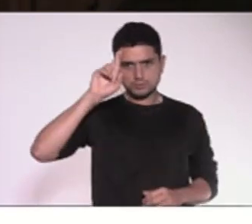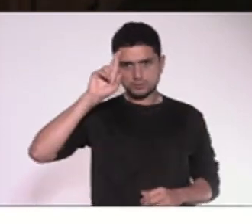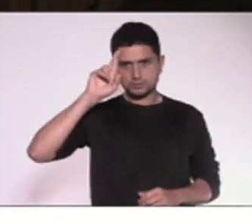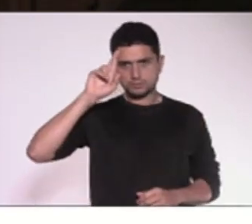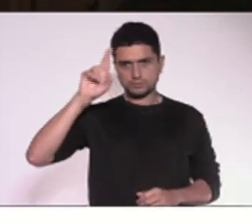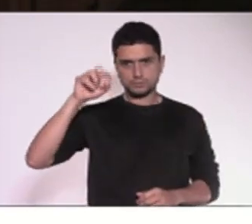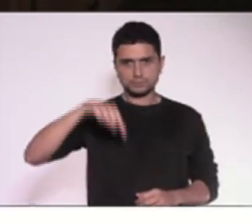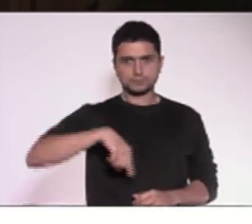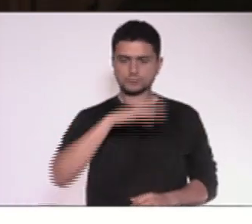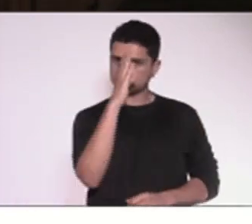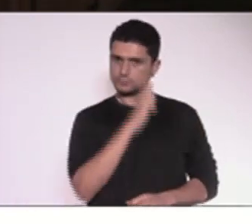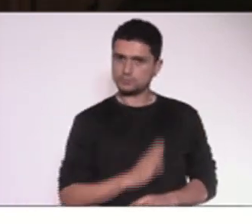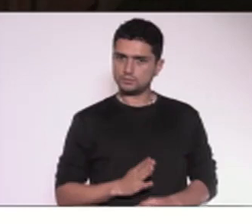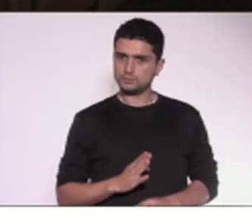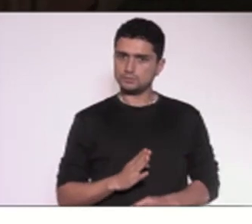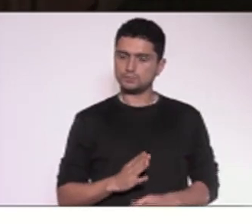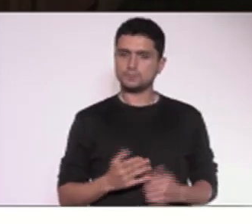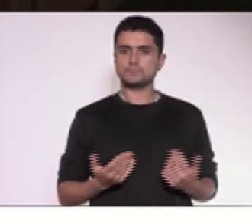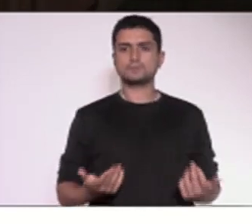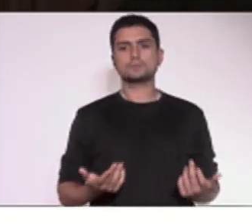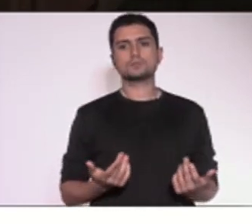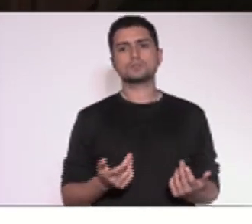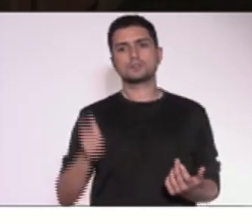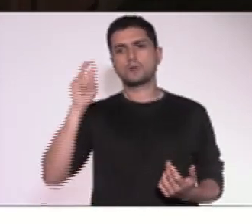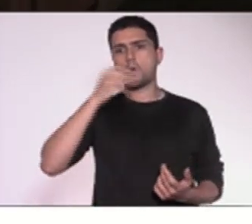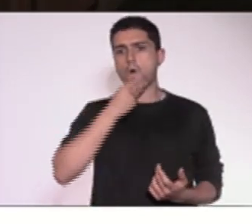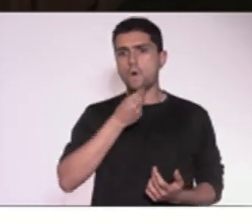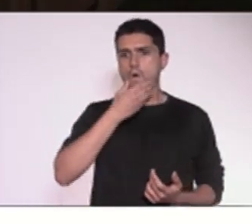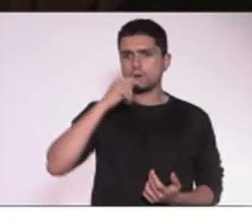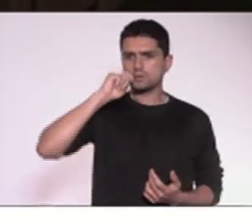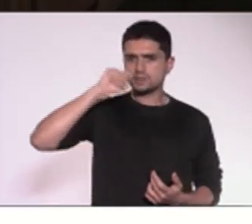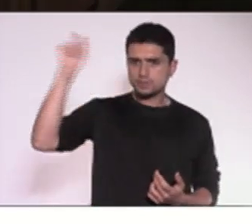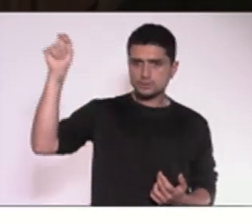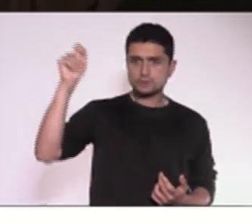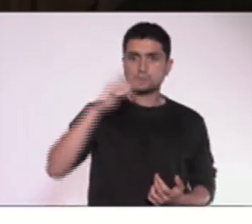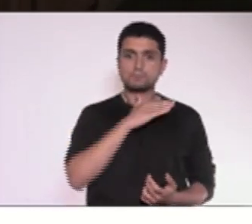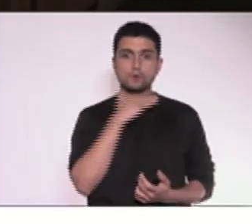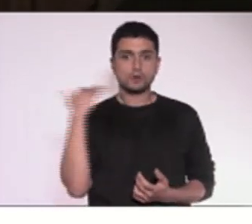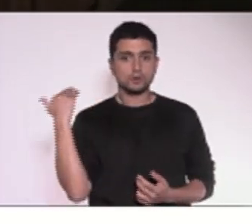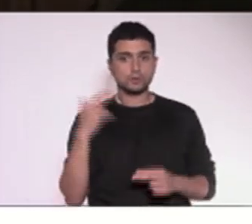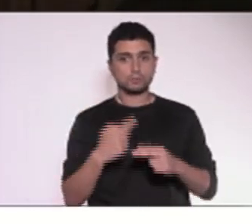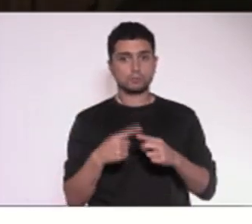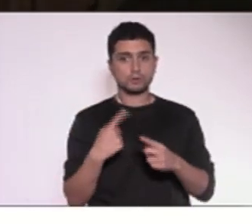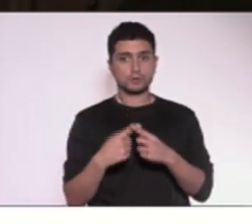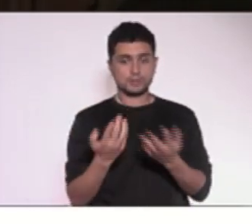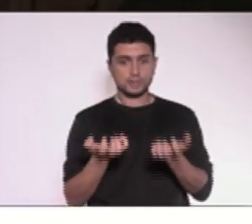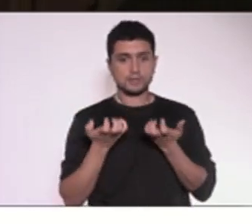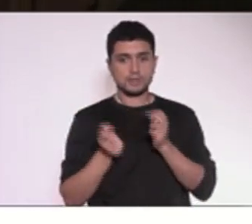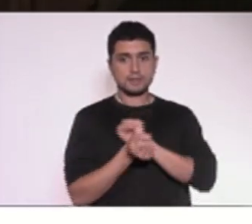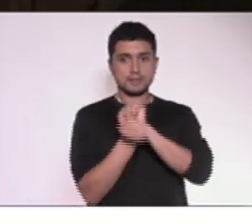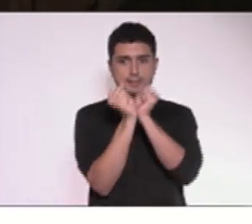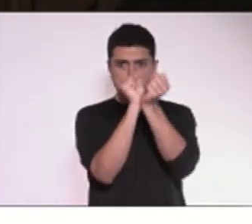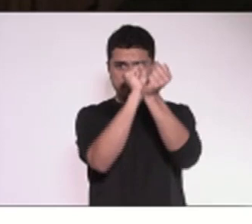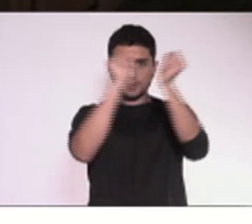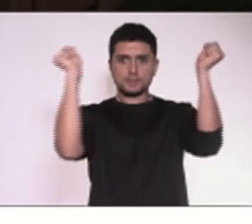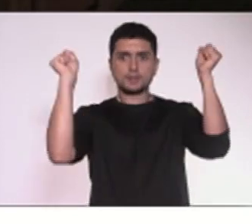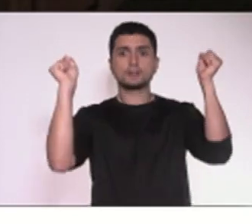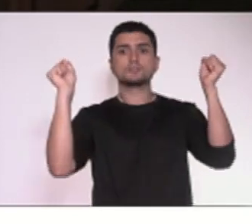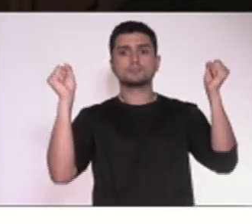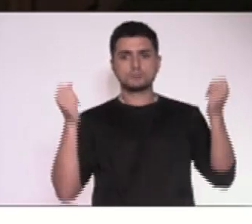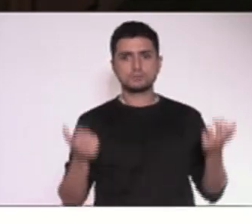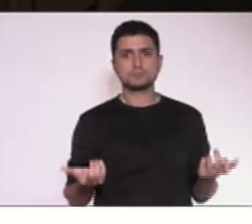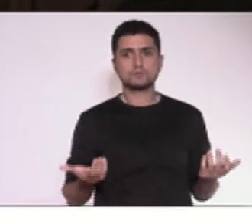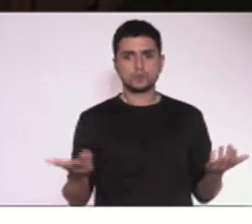pela liberdade. E no dia de hoje, em que nós estamos homenageando Vossas Excelências que lutam igualmente